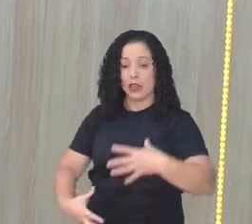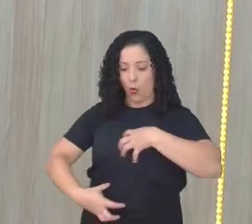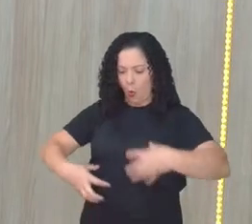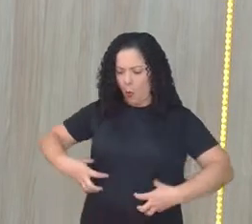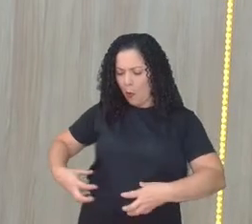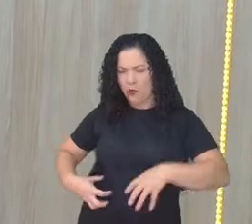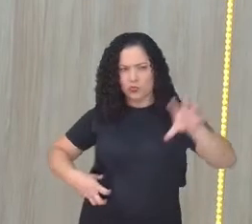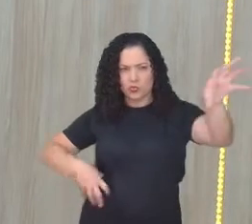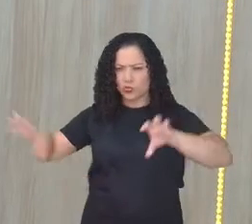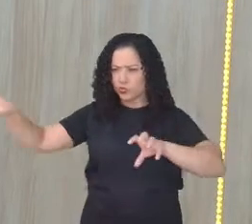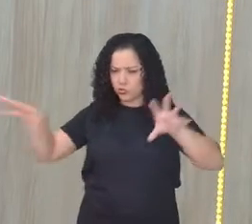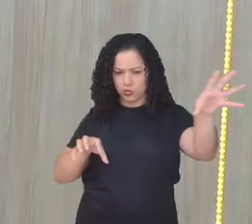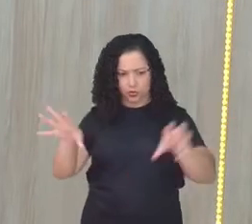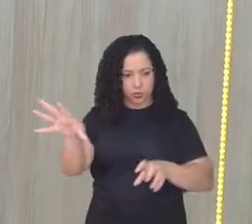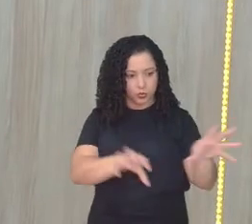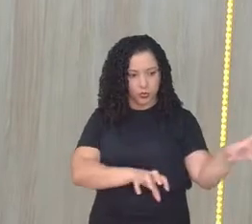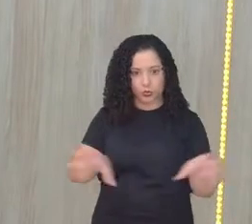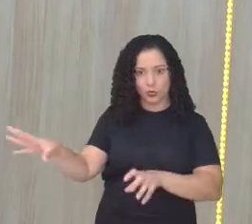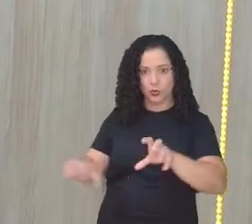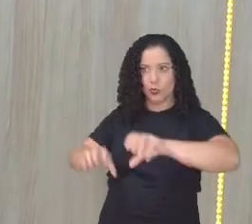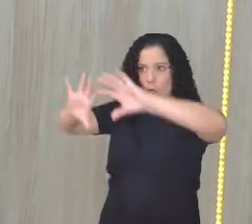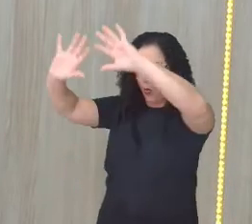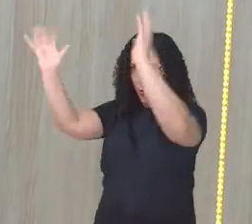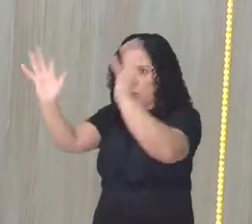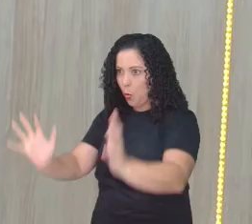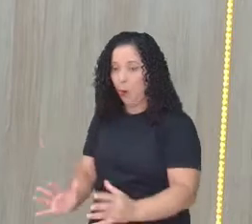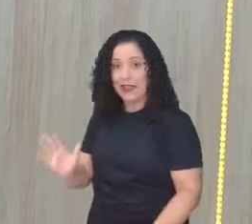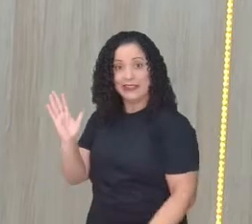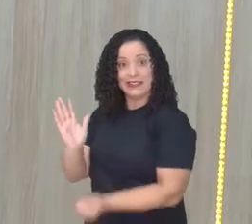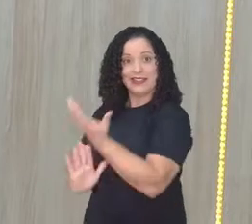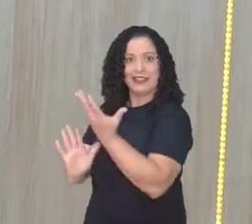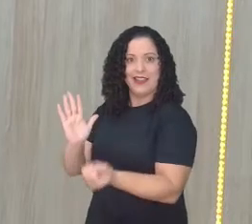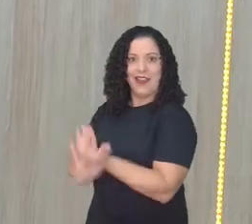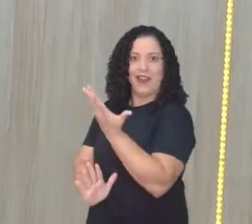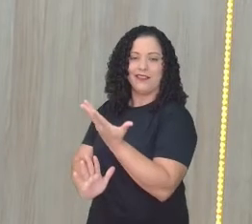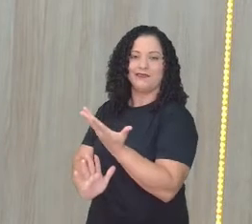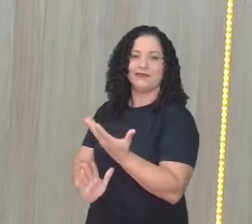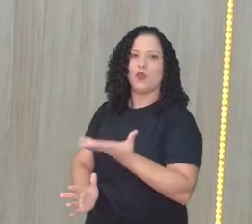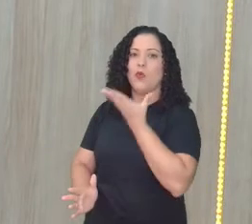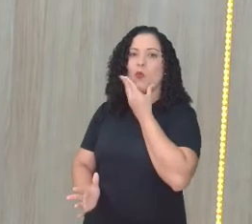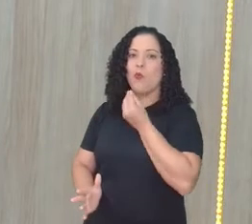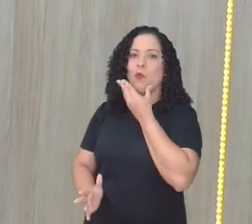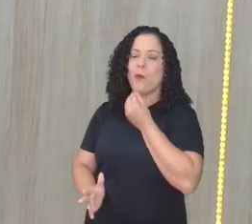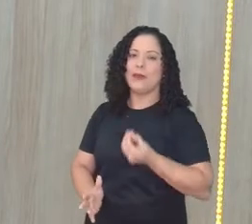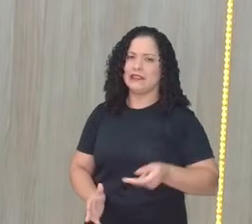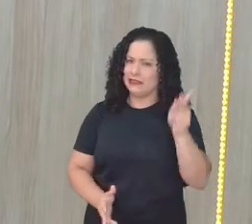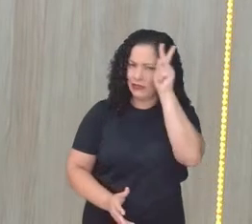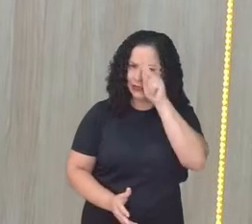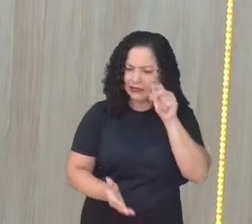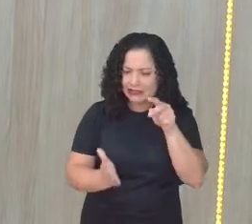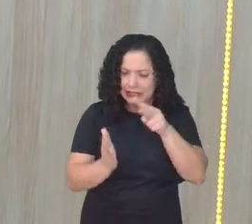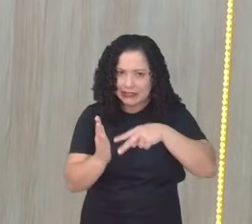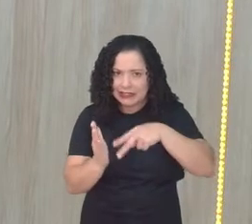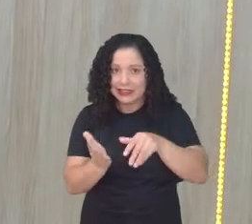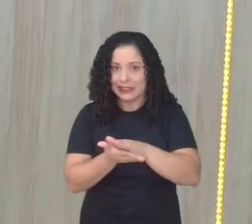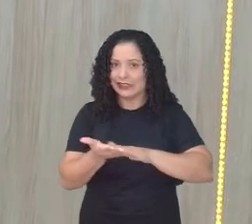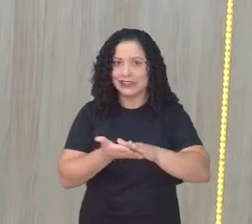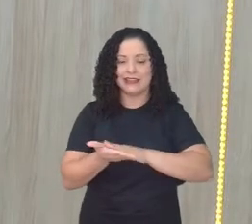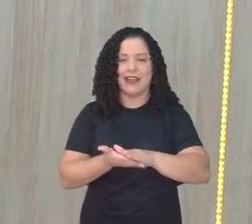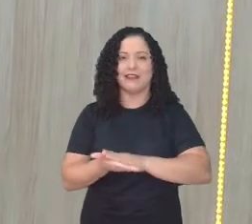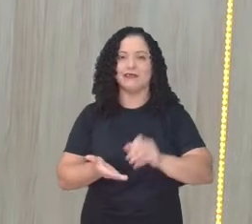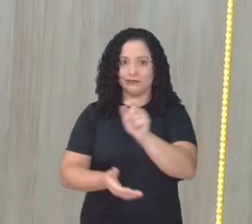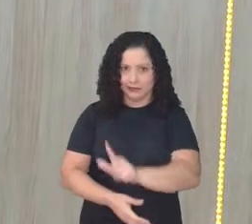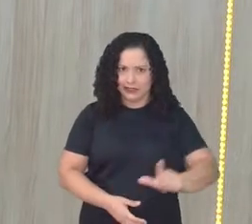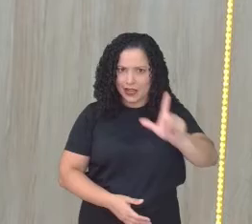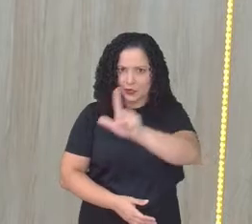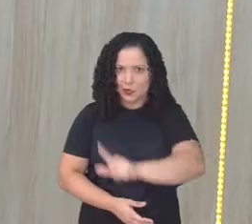pessoas. Aí surge a figura do Frankenstein, né? E assim, quem não leu a história, né, eu recomendo, é um clássico da literatura,